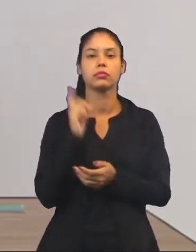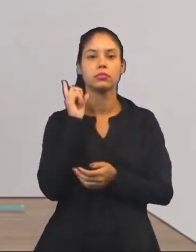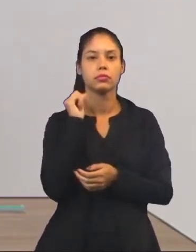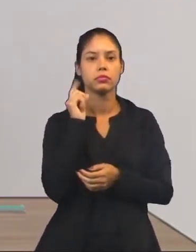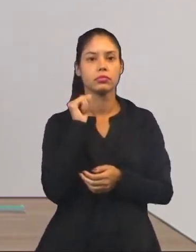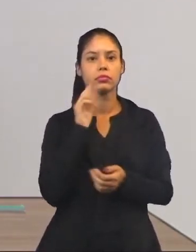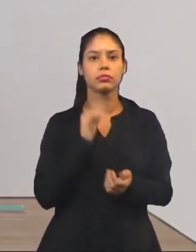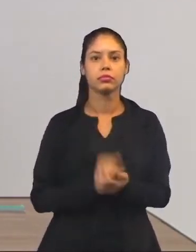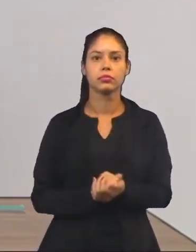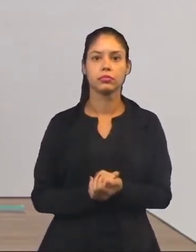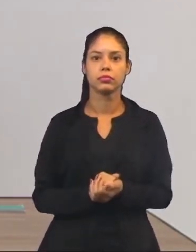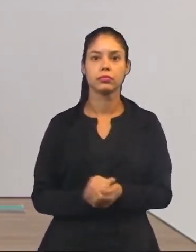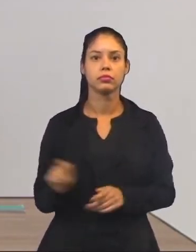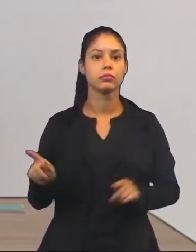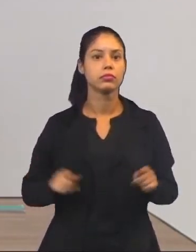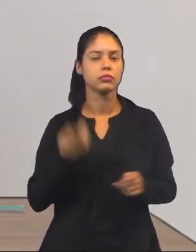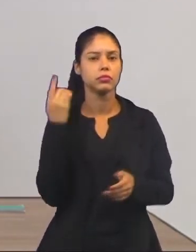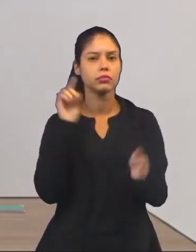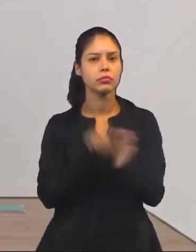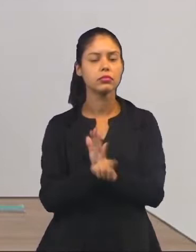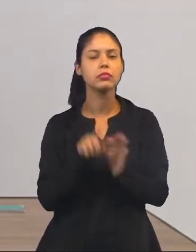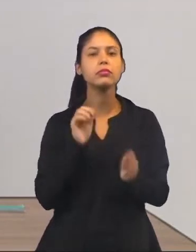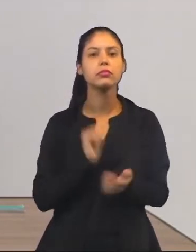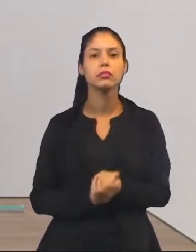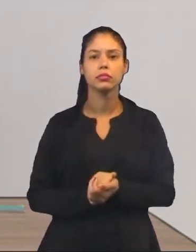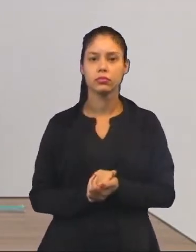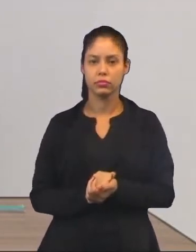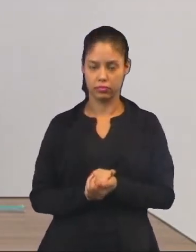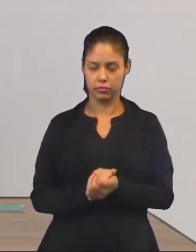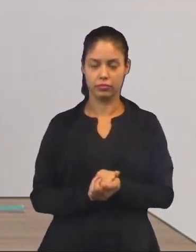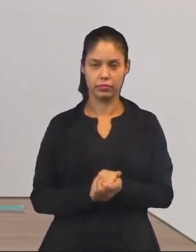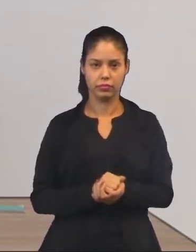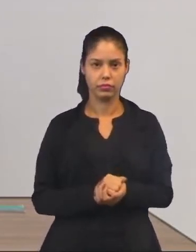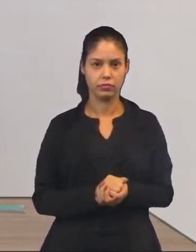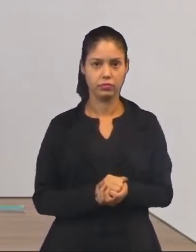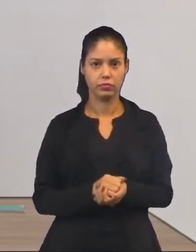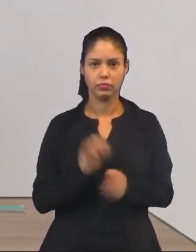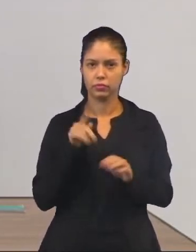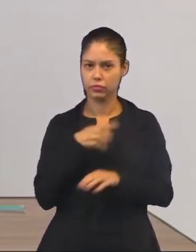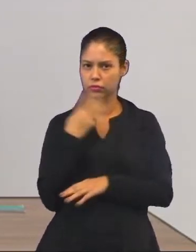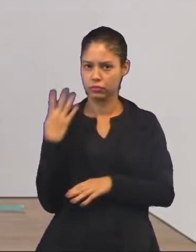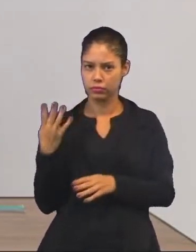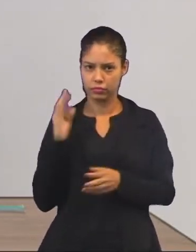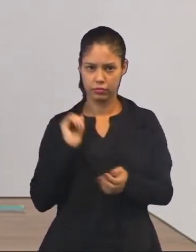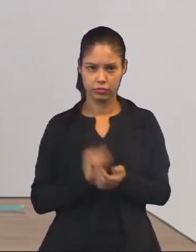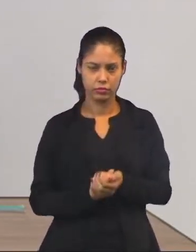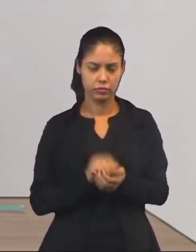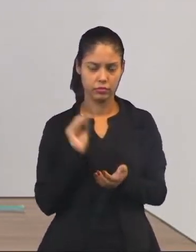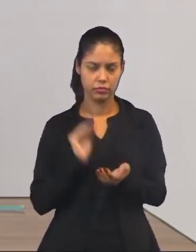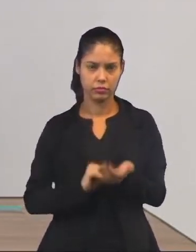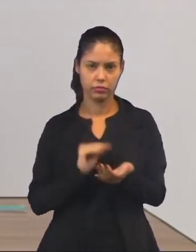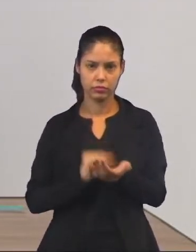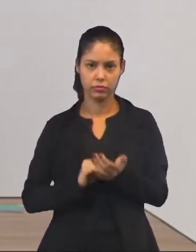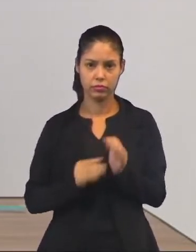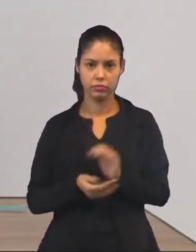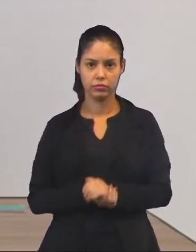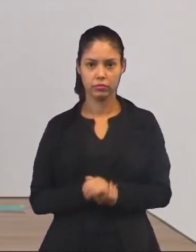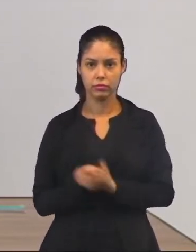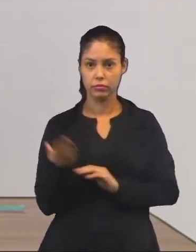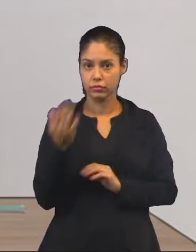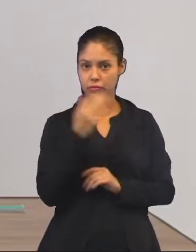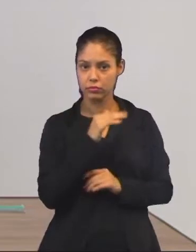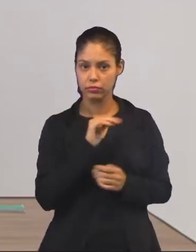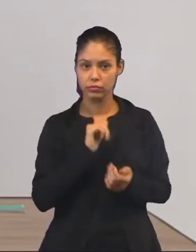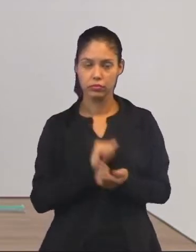lápis. E aí a situação nos pergunta com quantos lápis ela vai ficar. Então, quantos restarão, Vamos